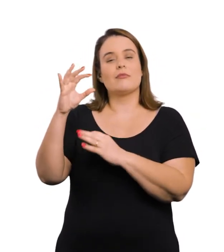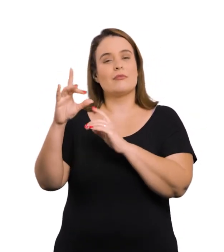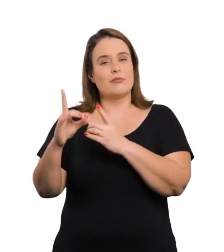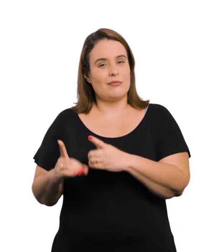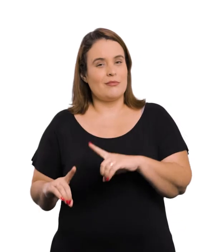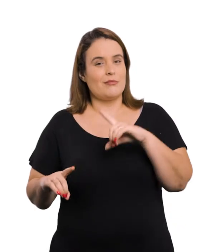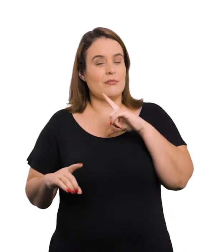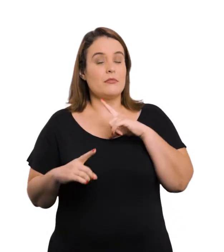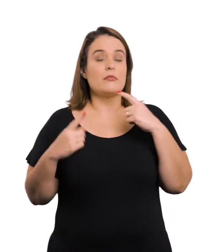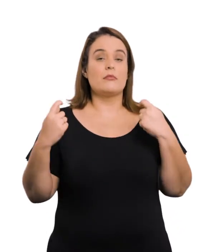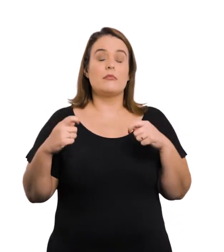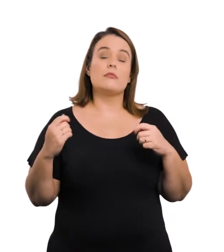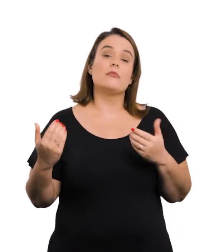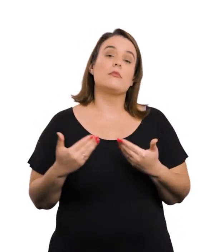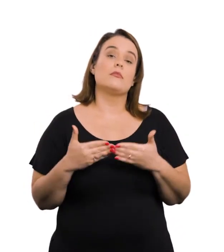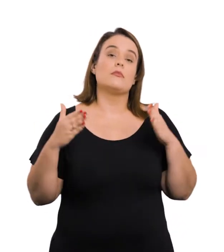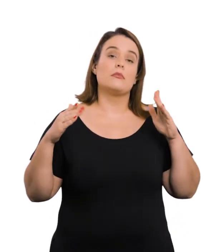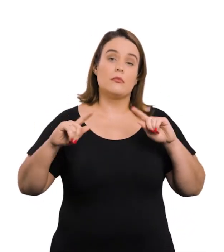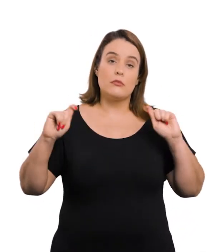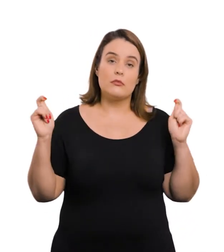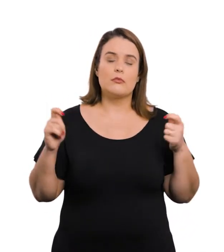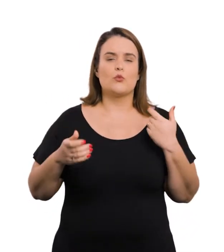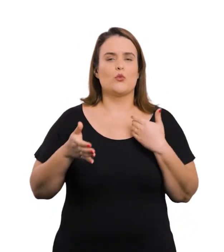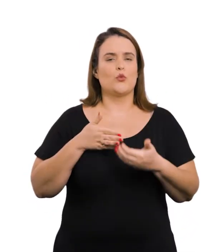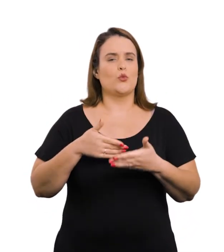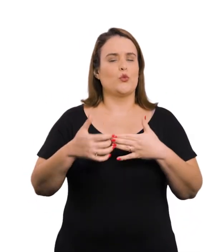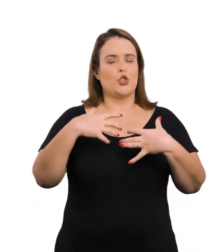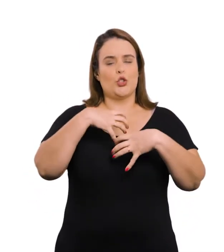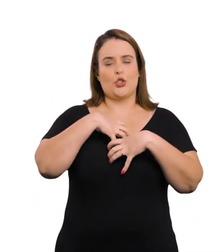o ideal é que as vagas sejam abertas